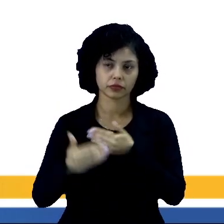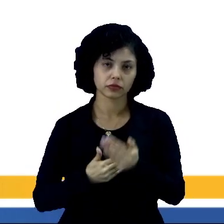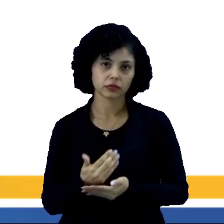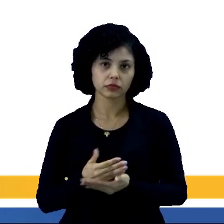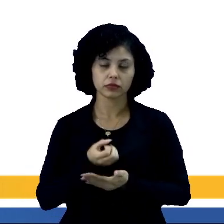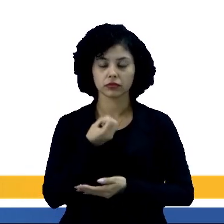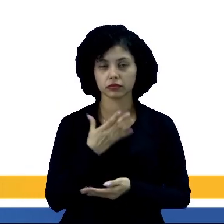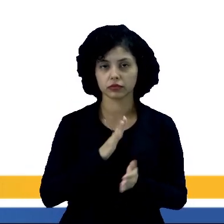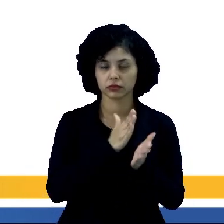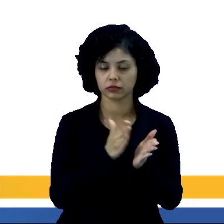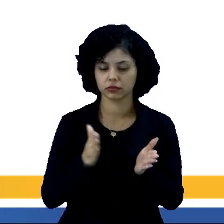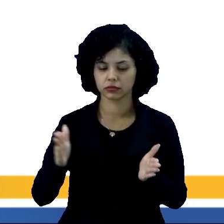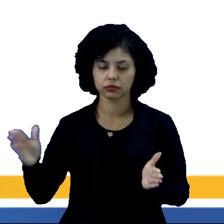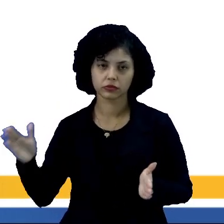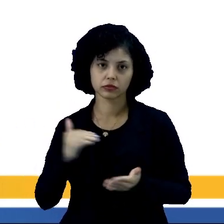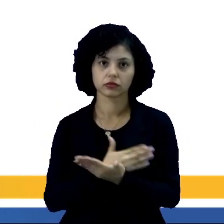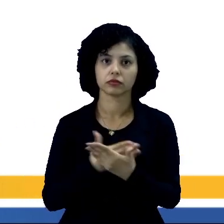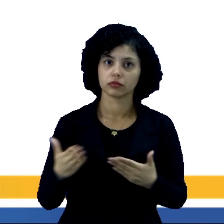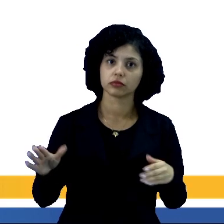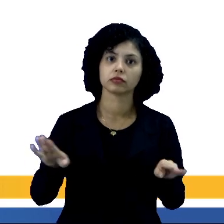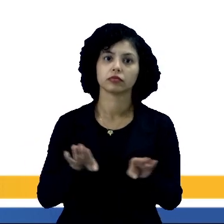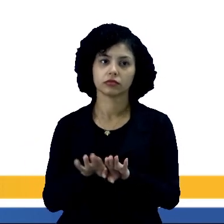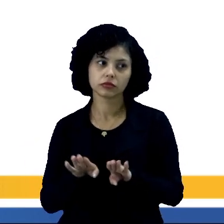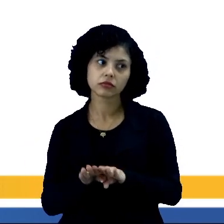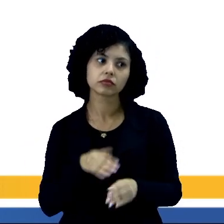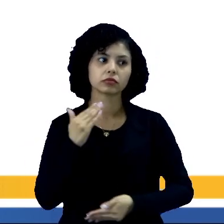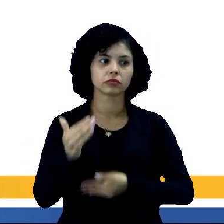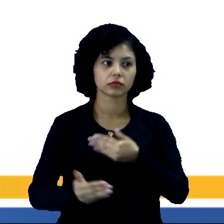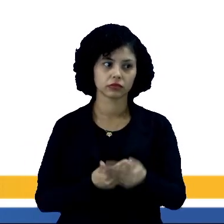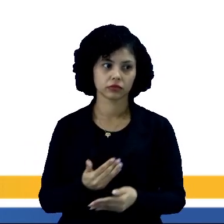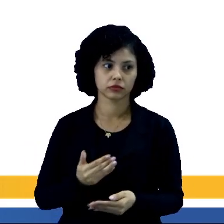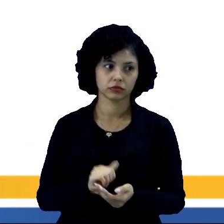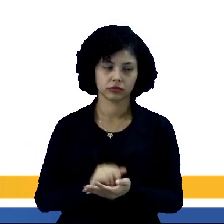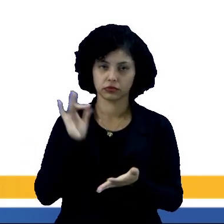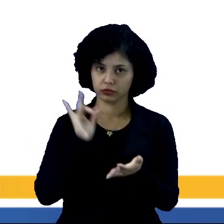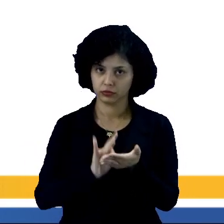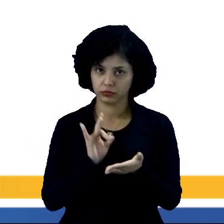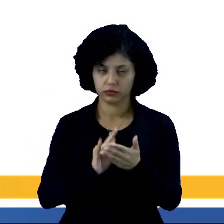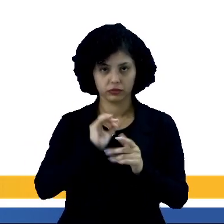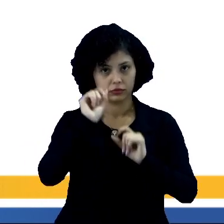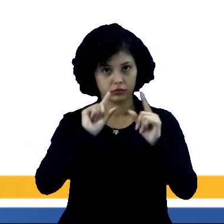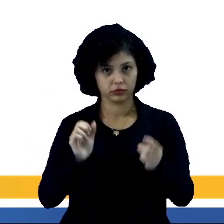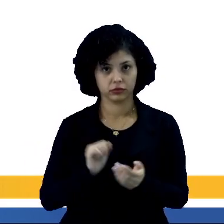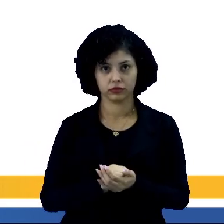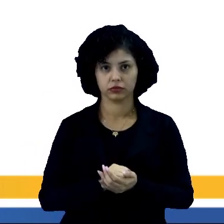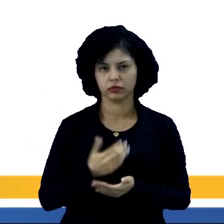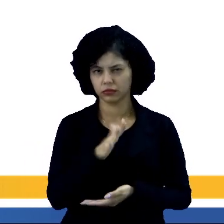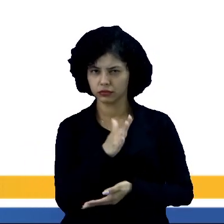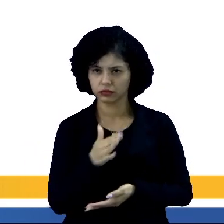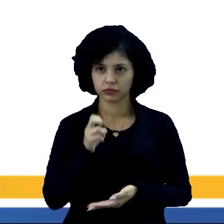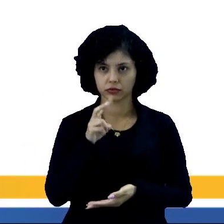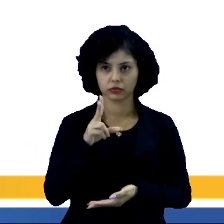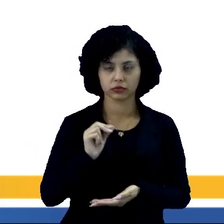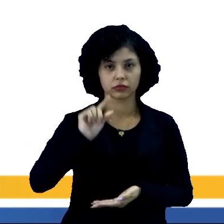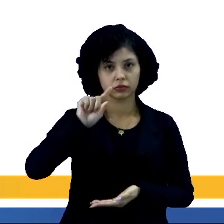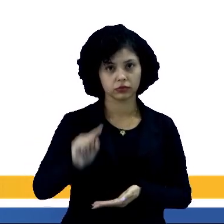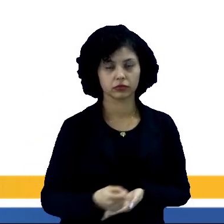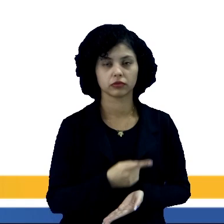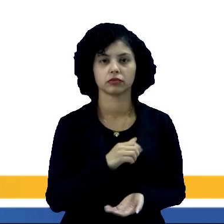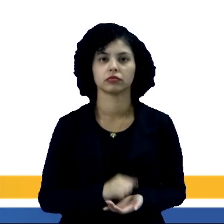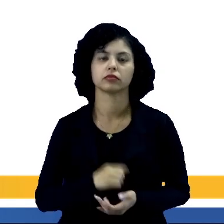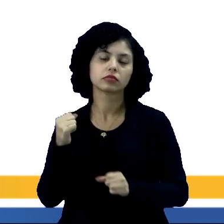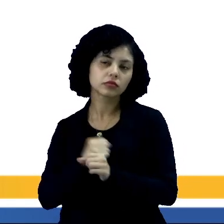processo gradual, o processo de começo também. Esse processo para virar uma verdadeira estrela demorou cerca de 50 milhões de